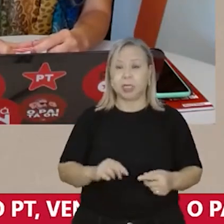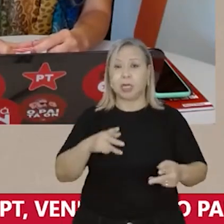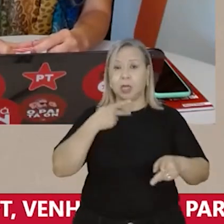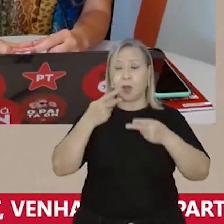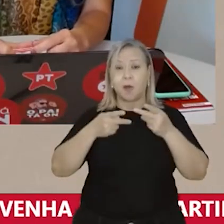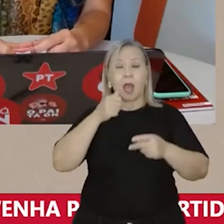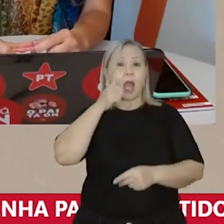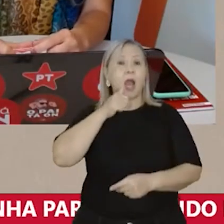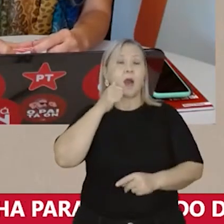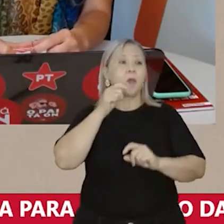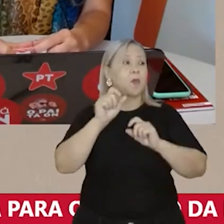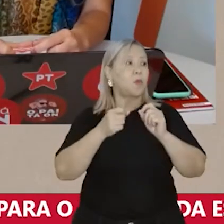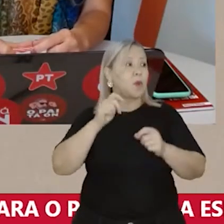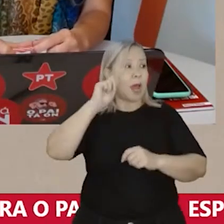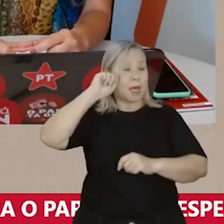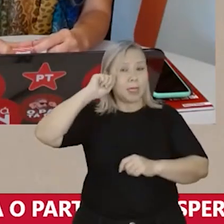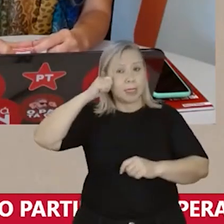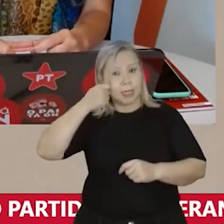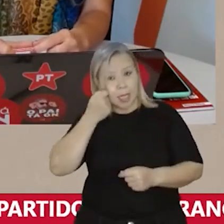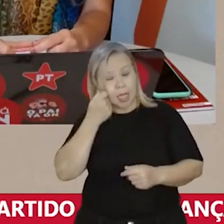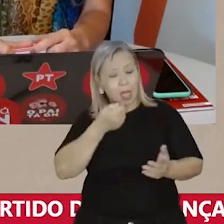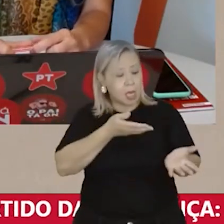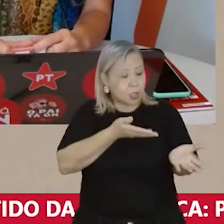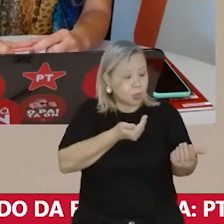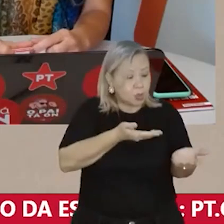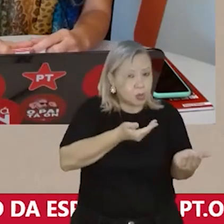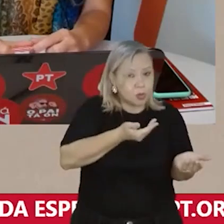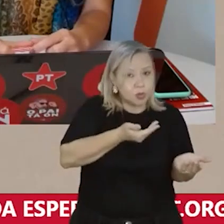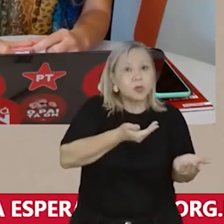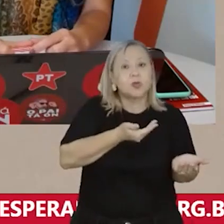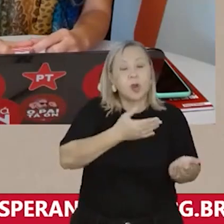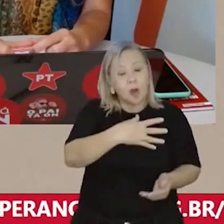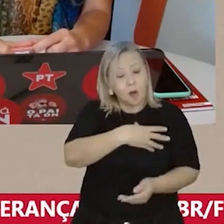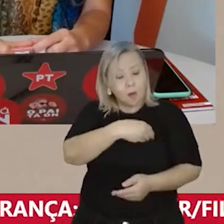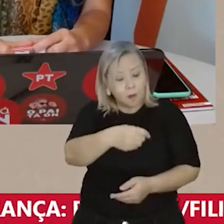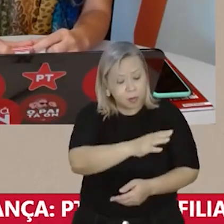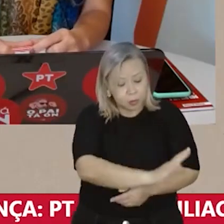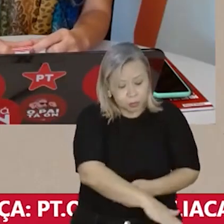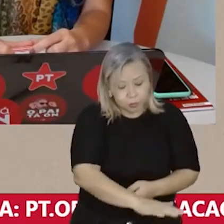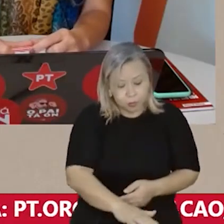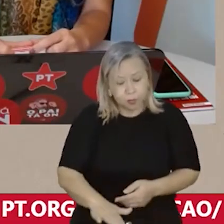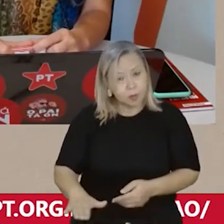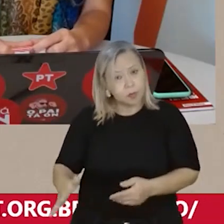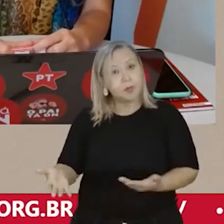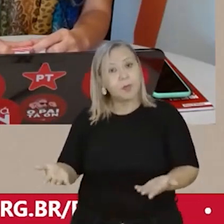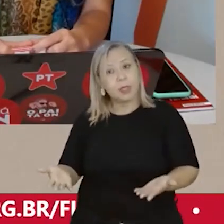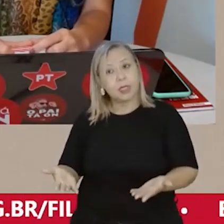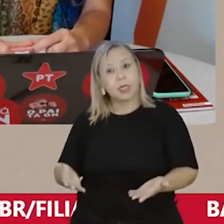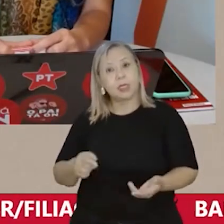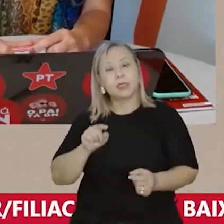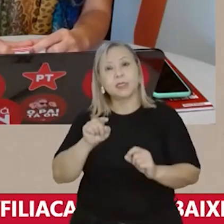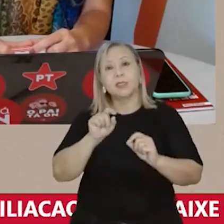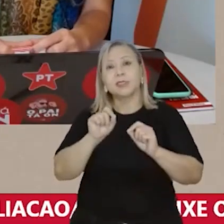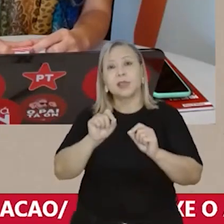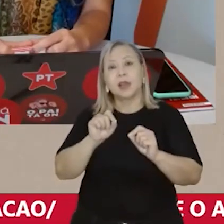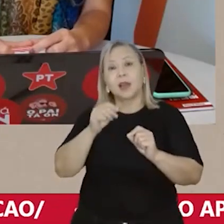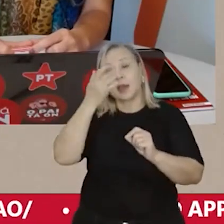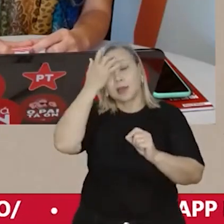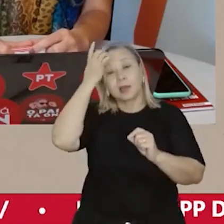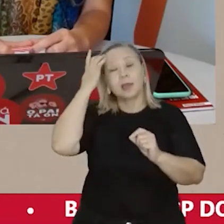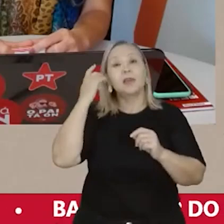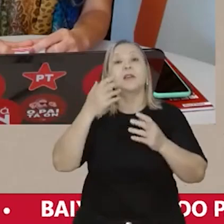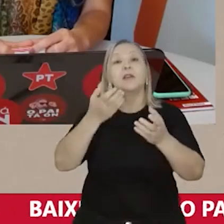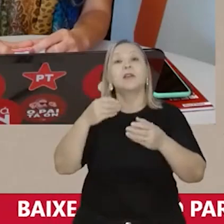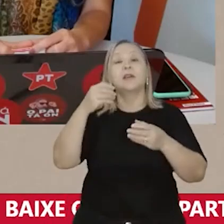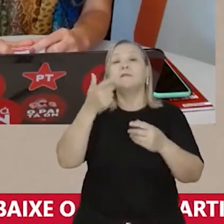mulher negra, jovem, com filhos pequenos, é a que pior inserção no mercado de